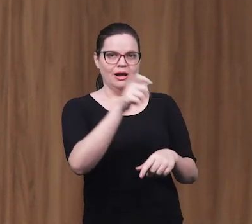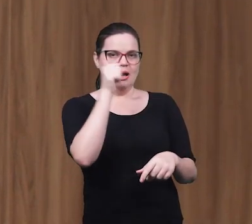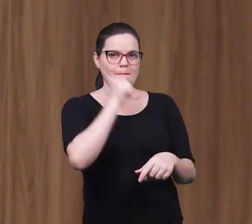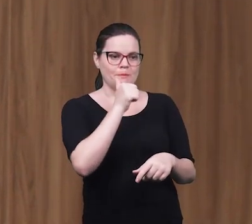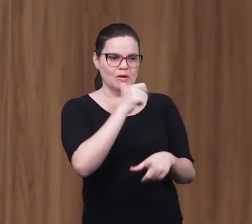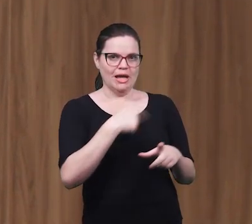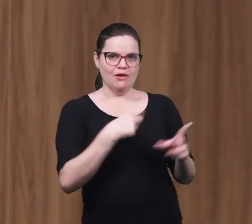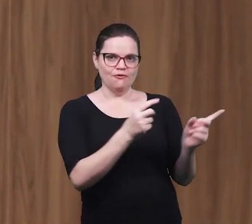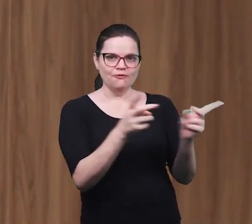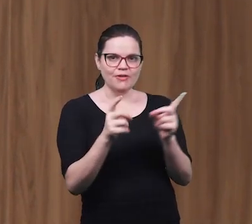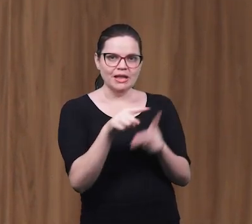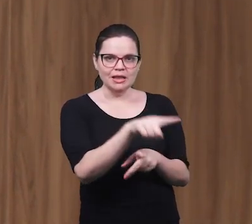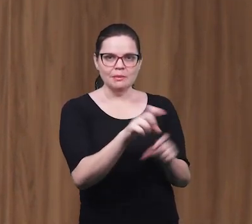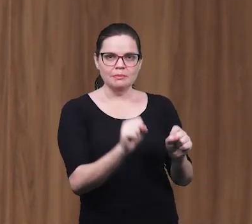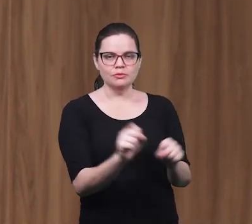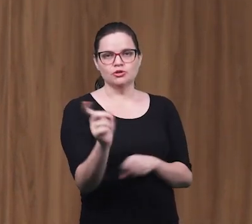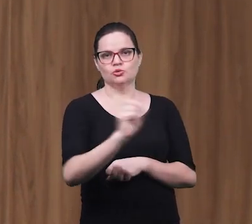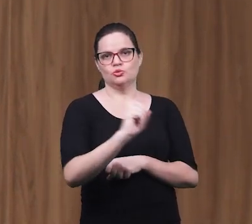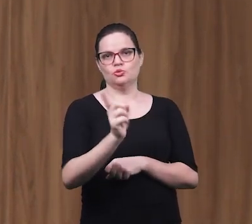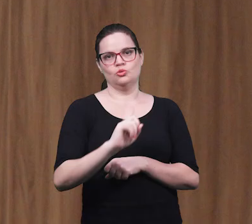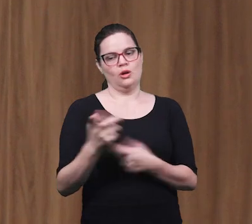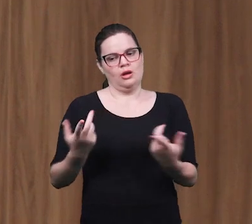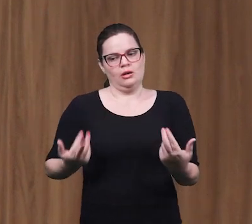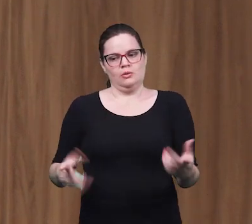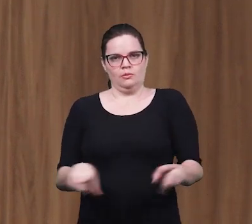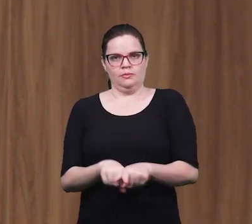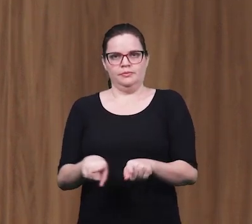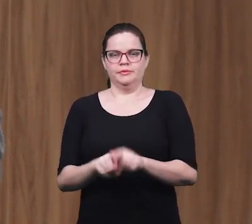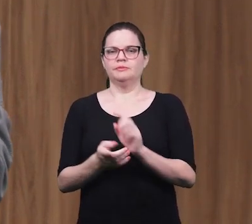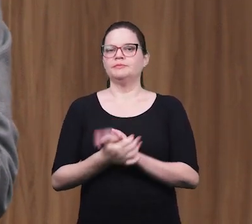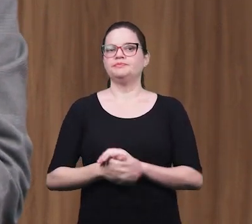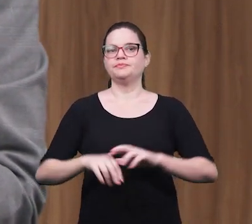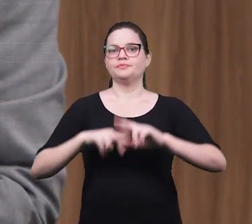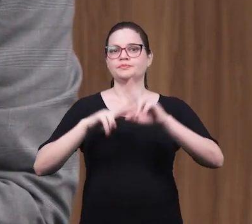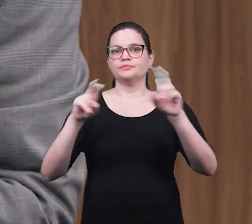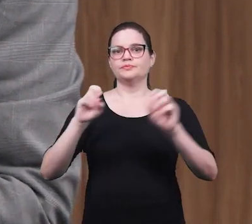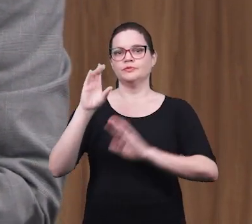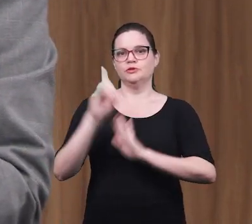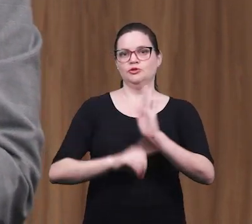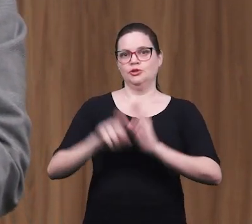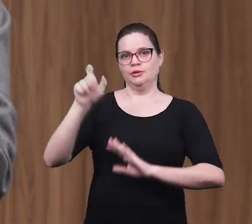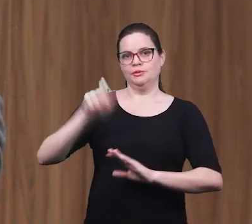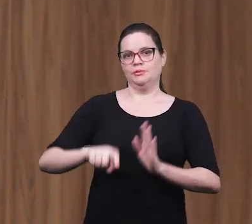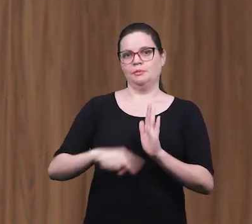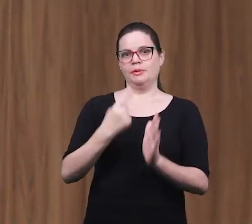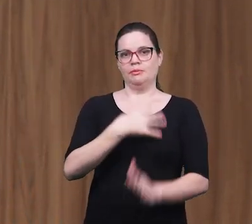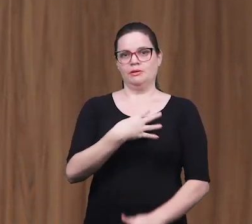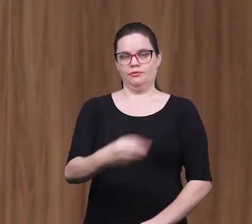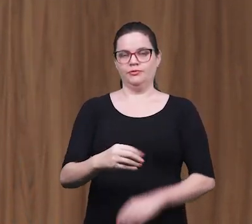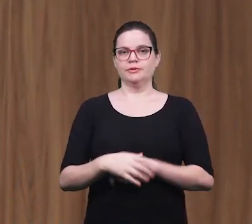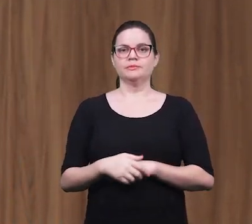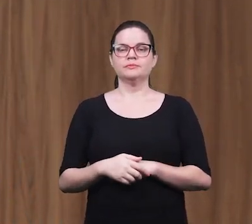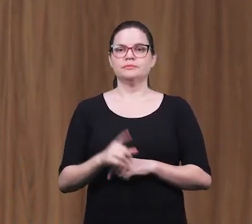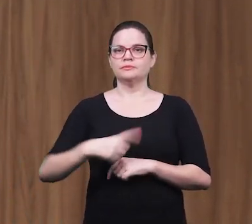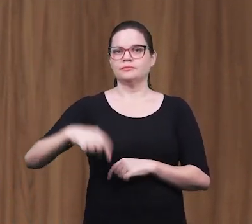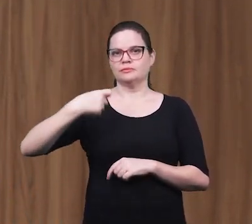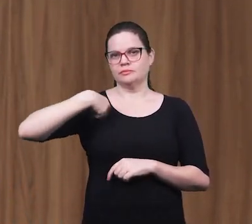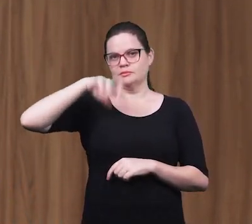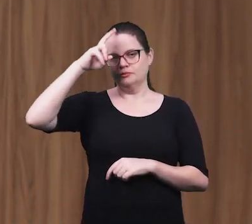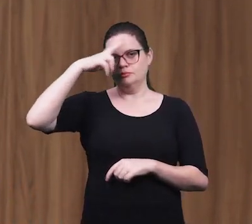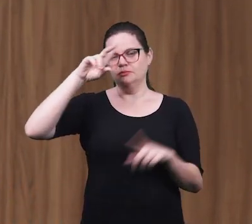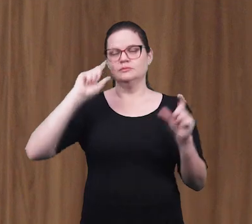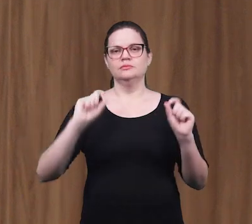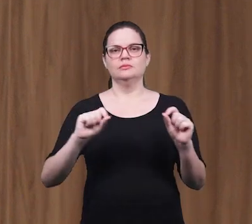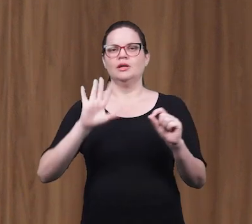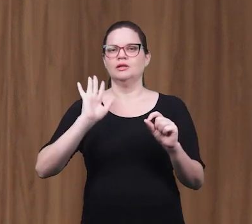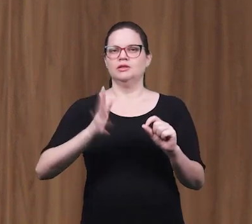não podia vendê-la, né? Agora, o direito do primogênito, nós lembramos assim, né? Até